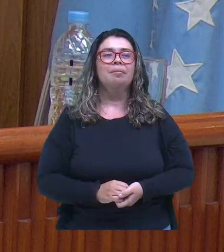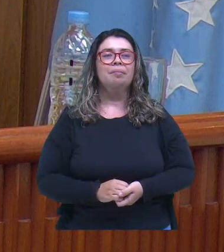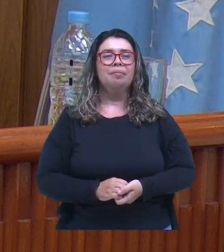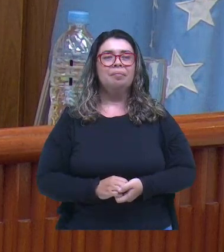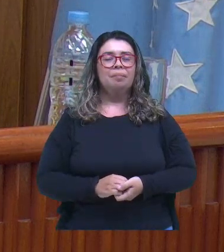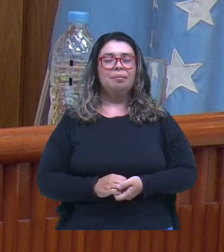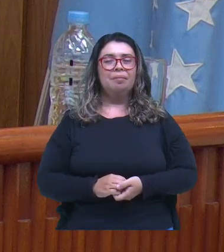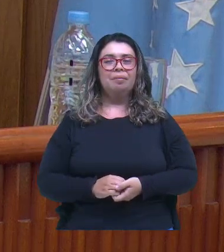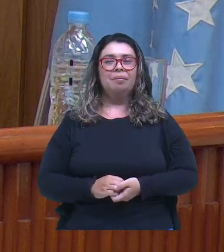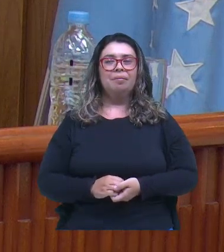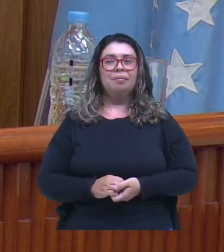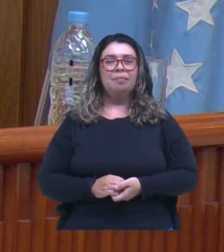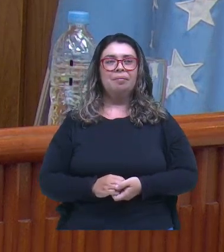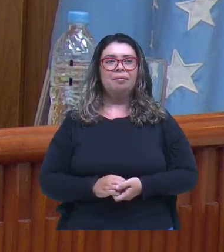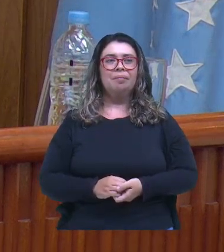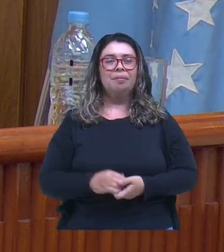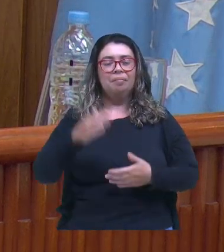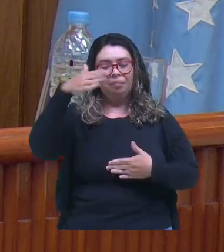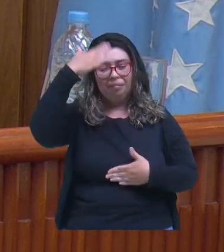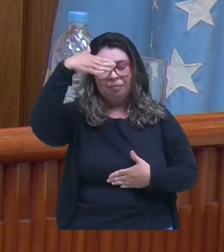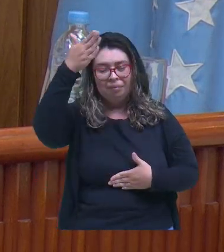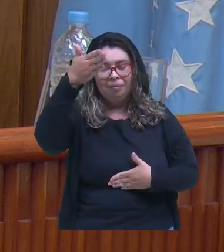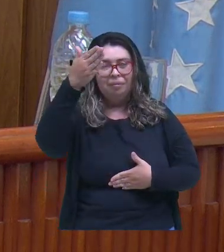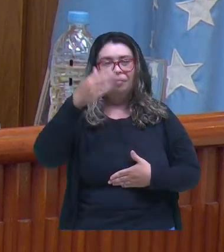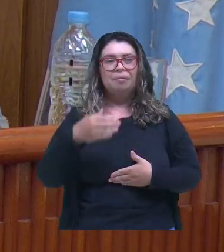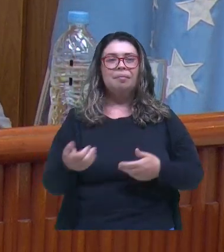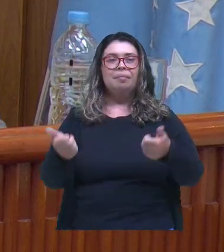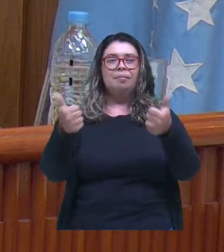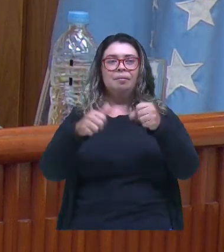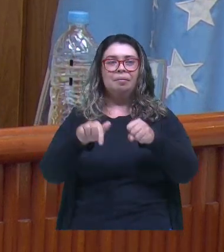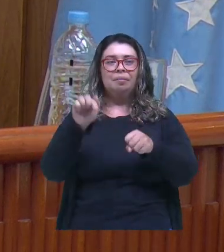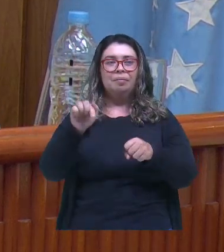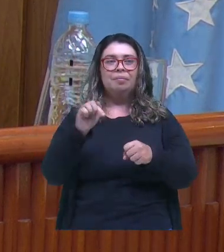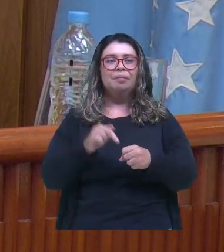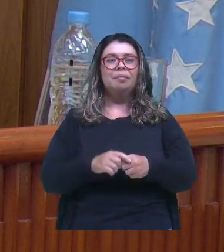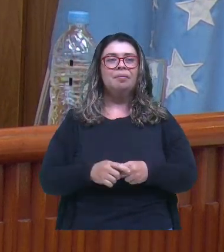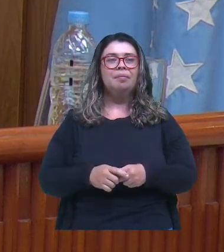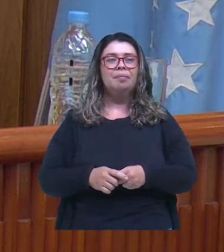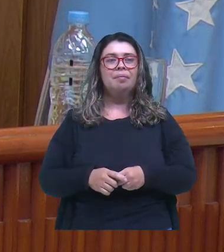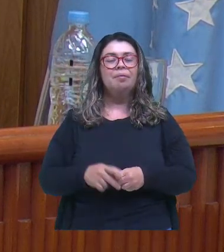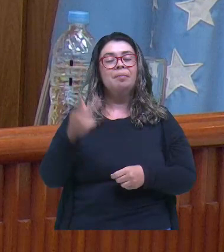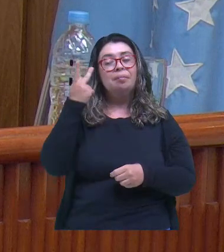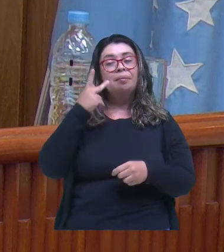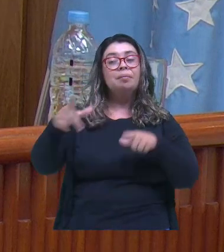E a homenagem que está sendo hoje é para o nosso segmento profissional.